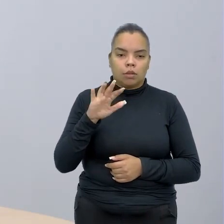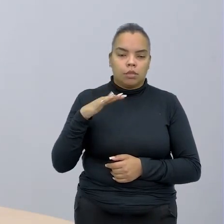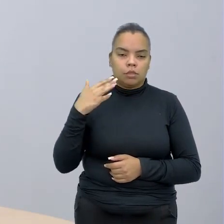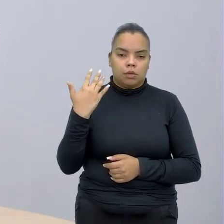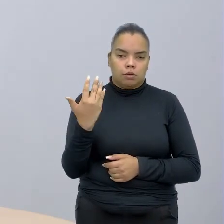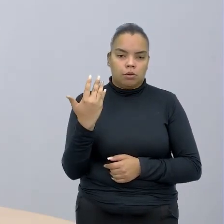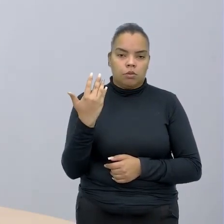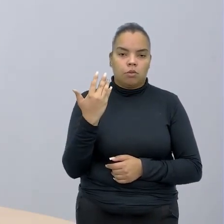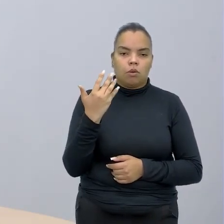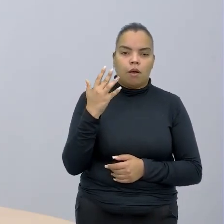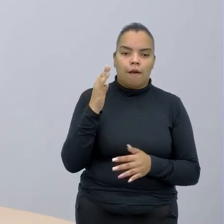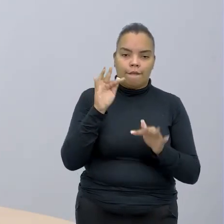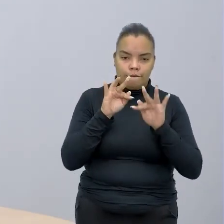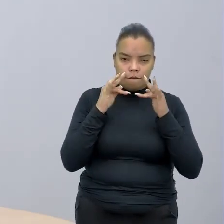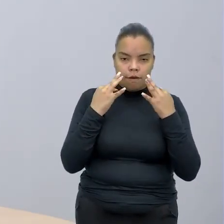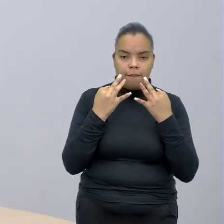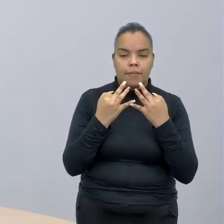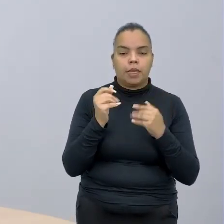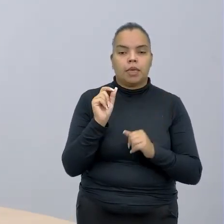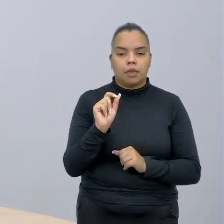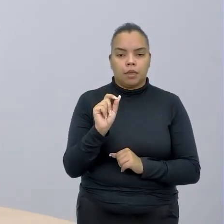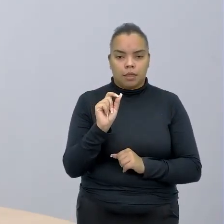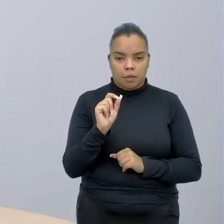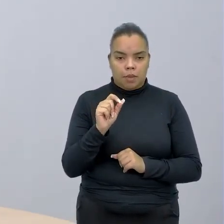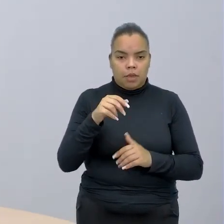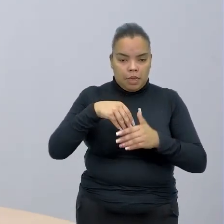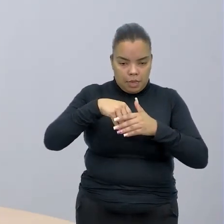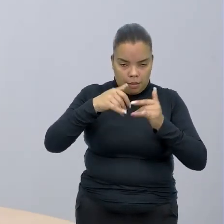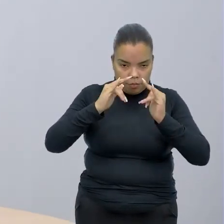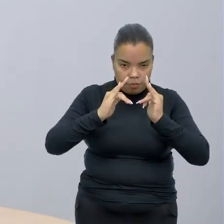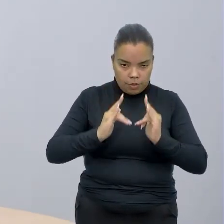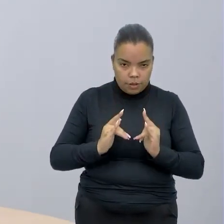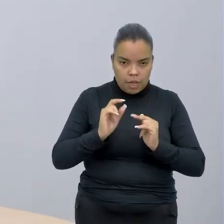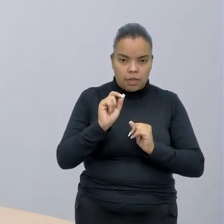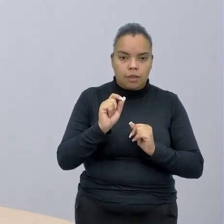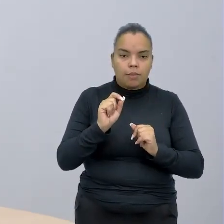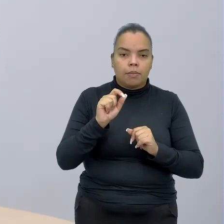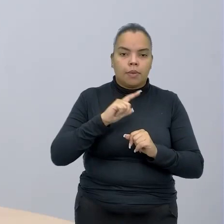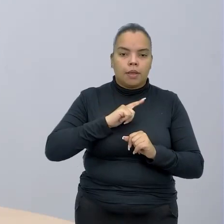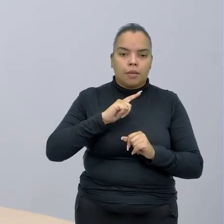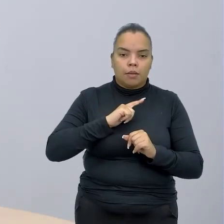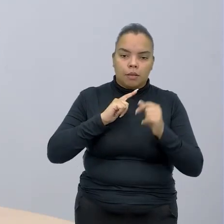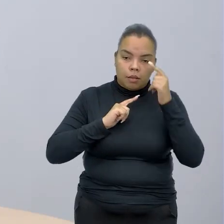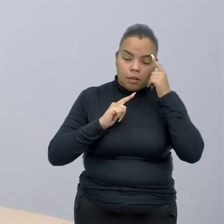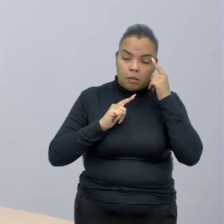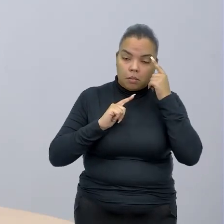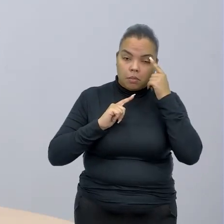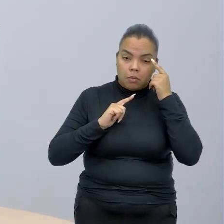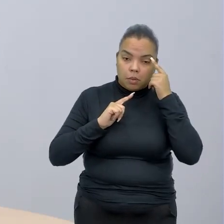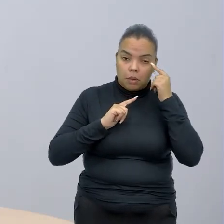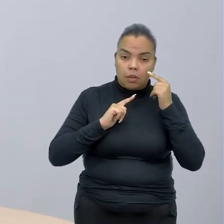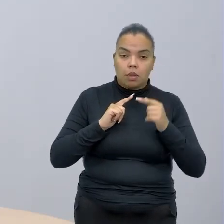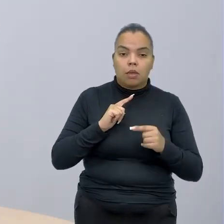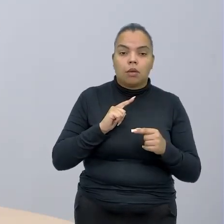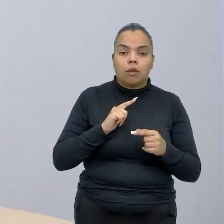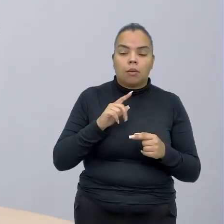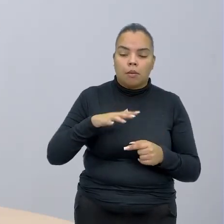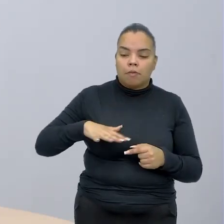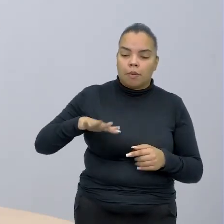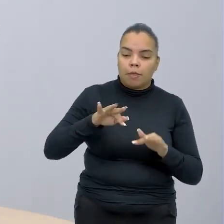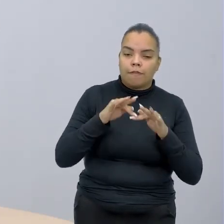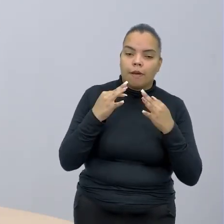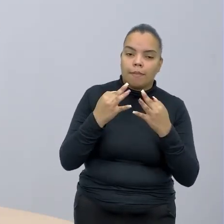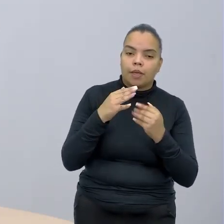família, né? Eles também foram enterrados e com uma proteção de chumbo, como a Marie Curie, porque